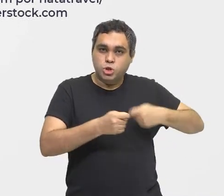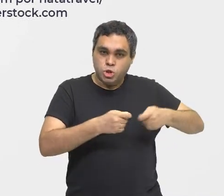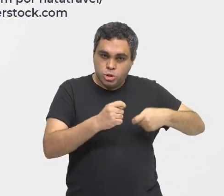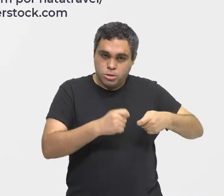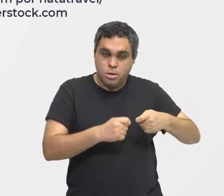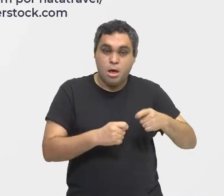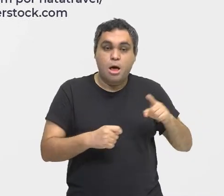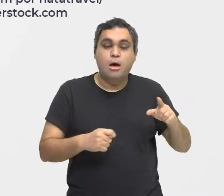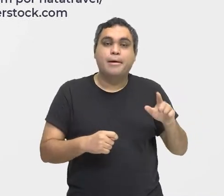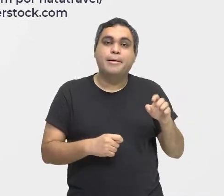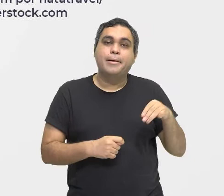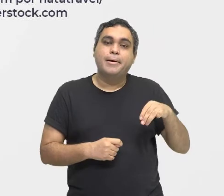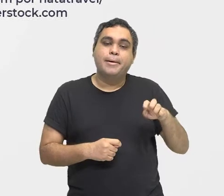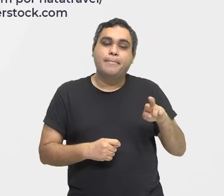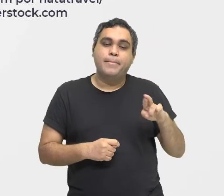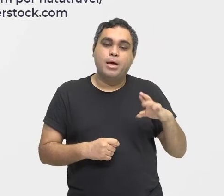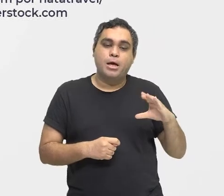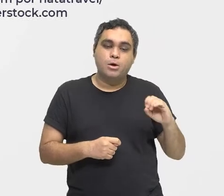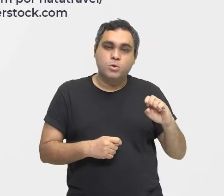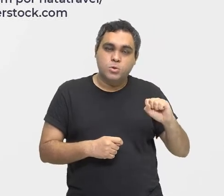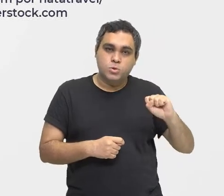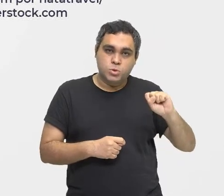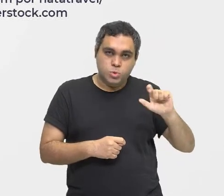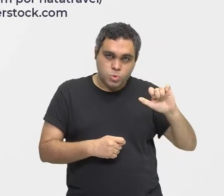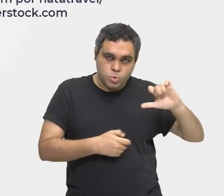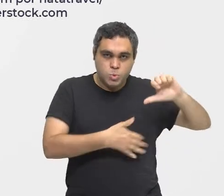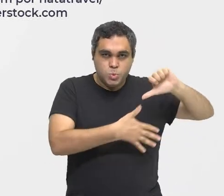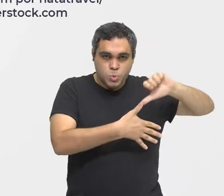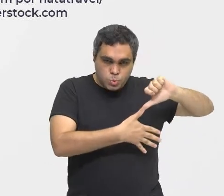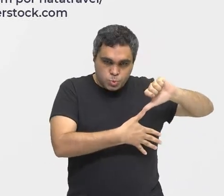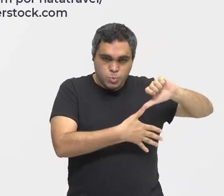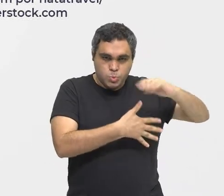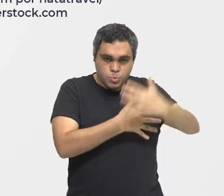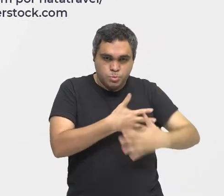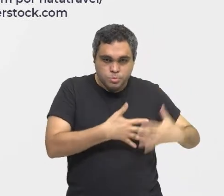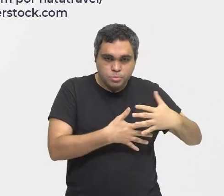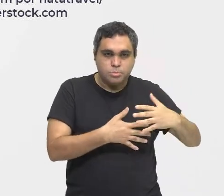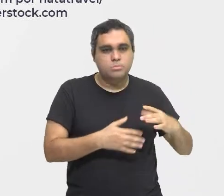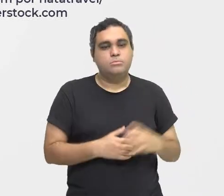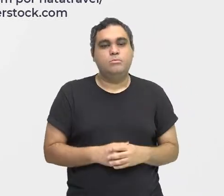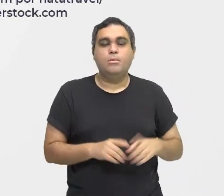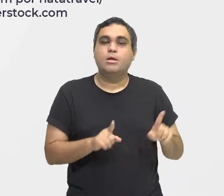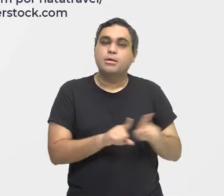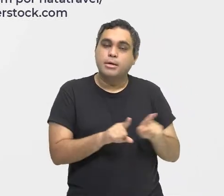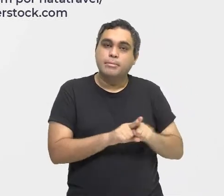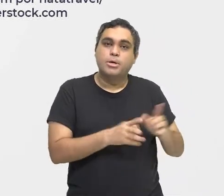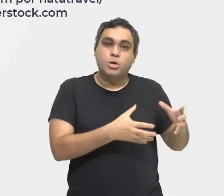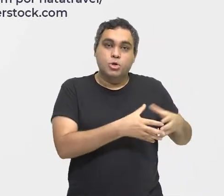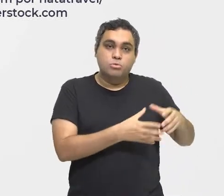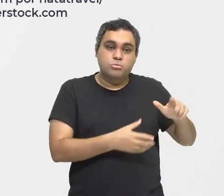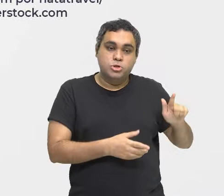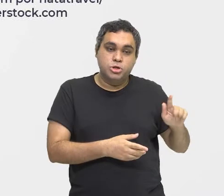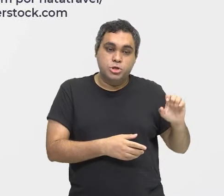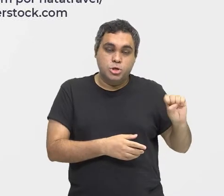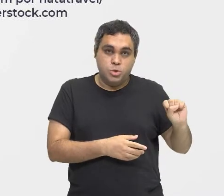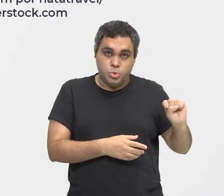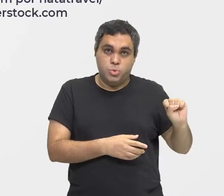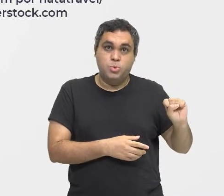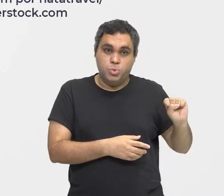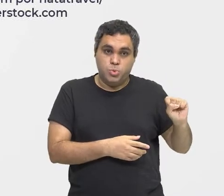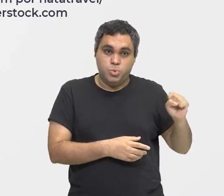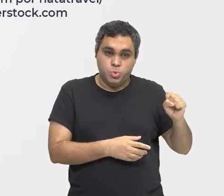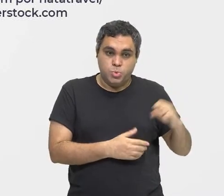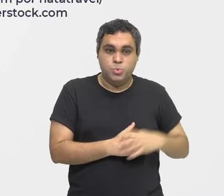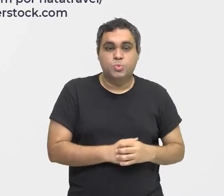por exemplo o Mercosul, a Unasul, vai fazer parte do G8+, o G20 e o grupo